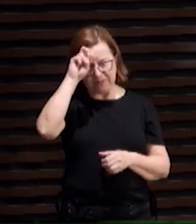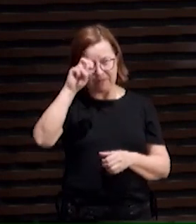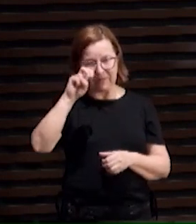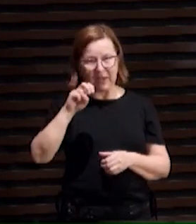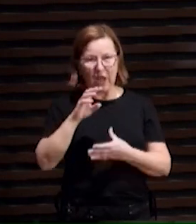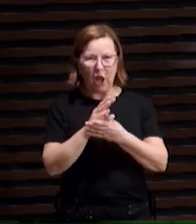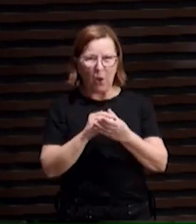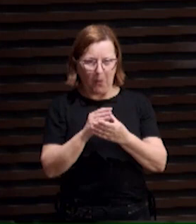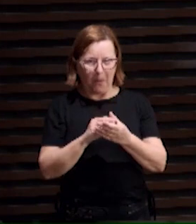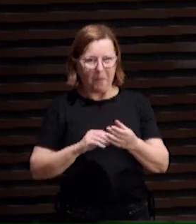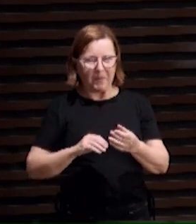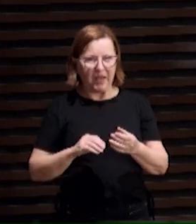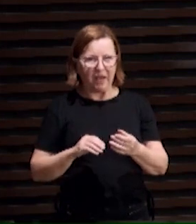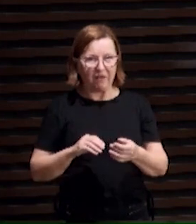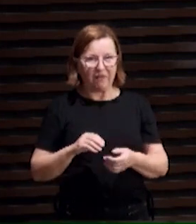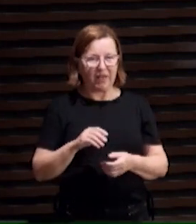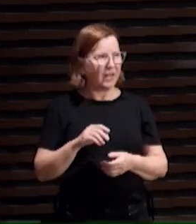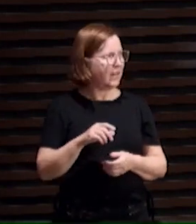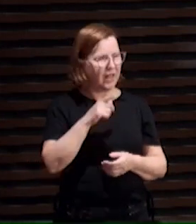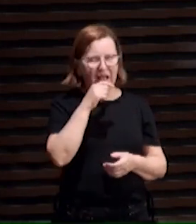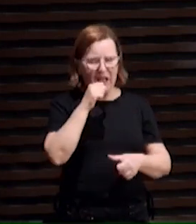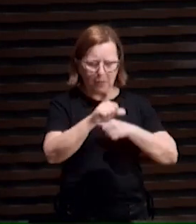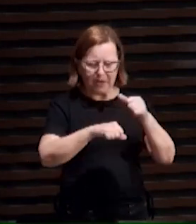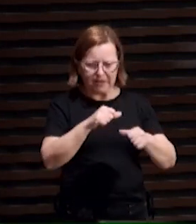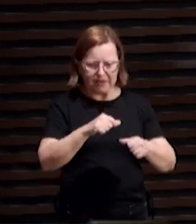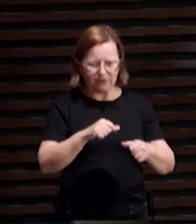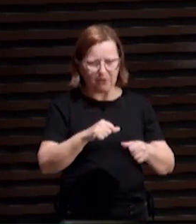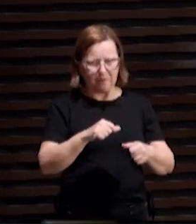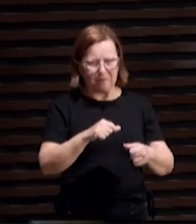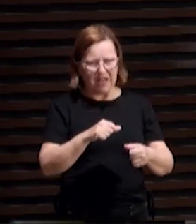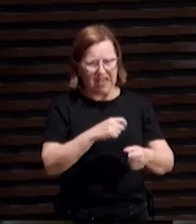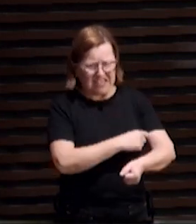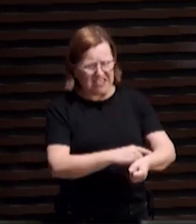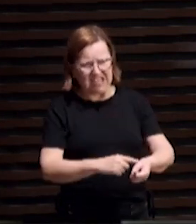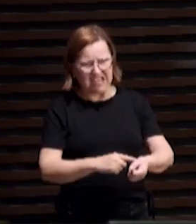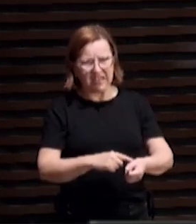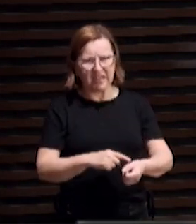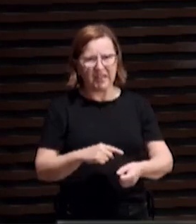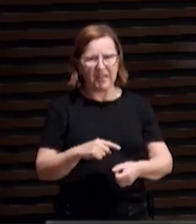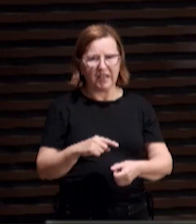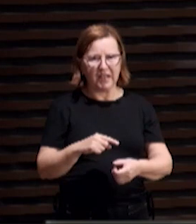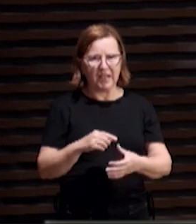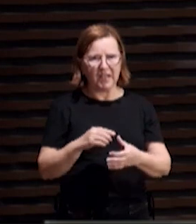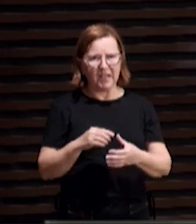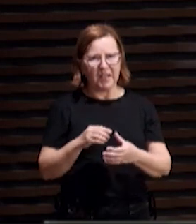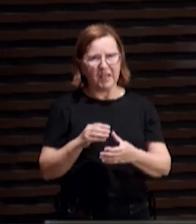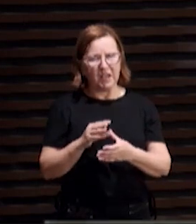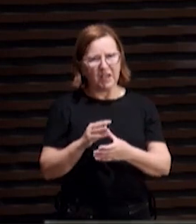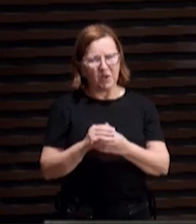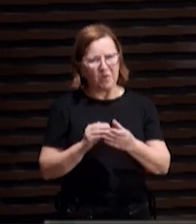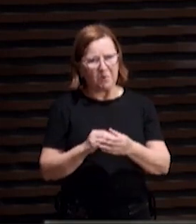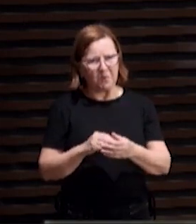imitou a água, imitou a cobra, mas quando